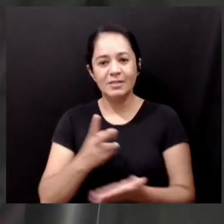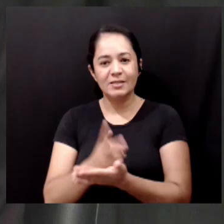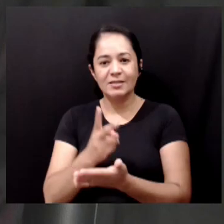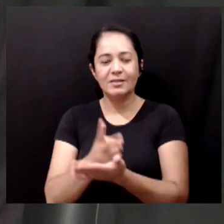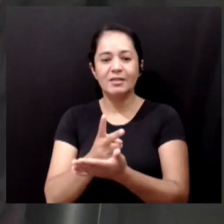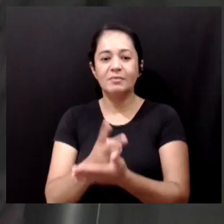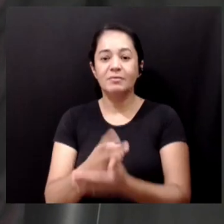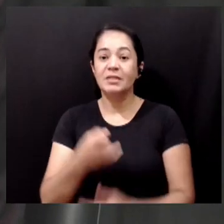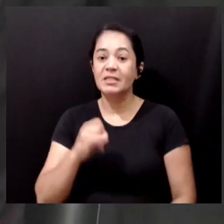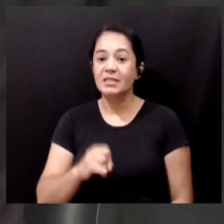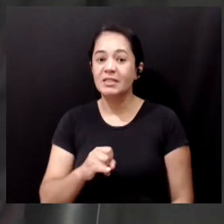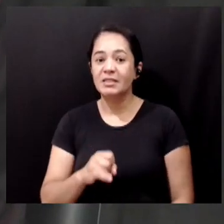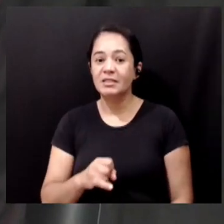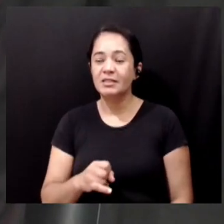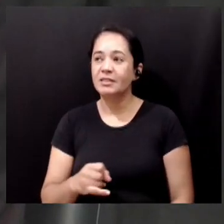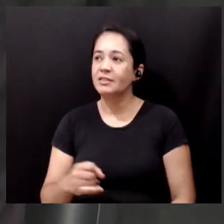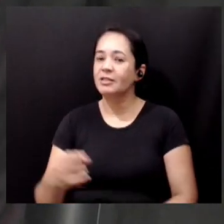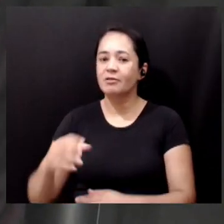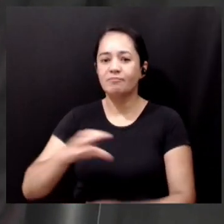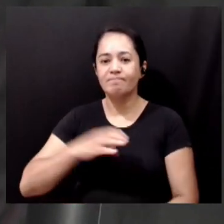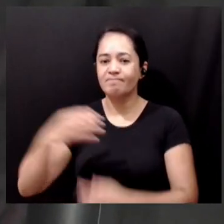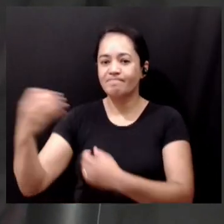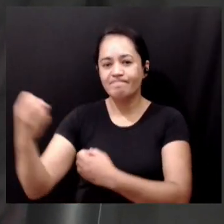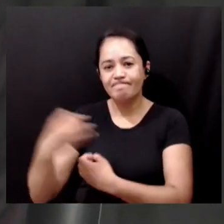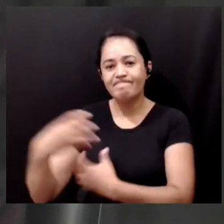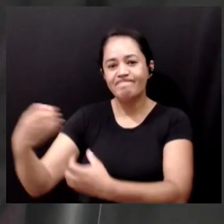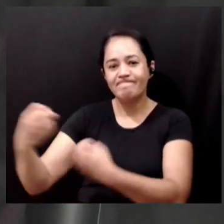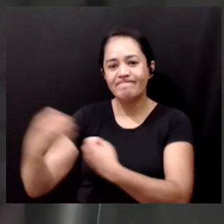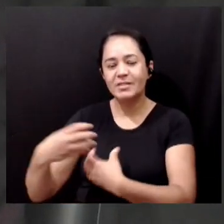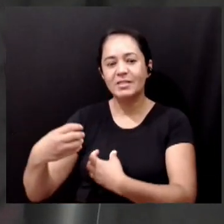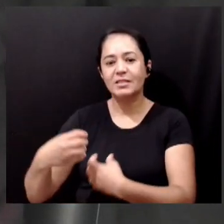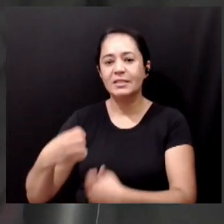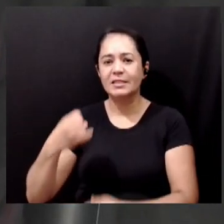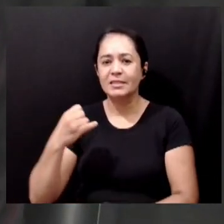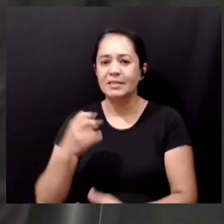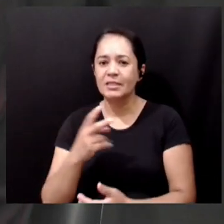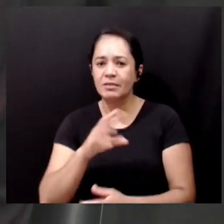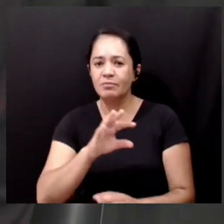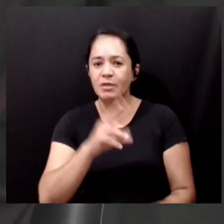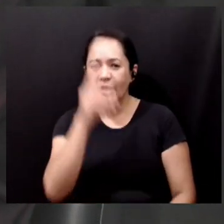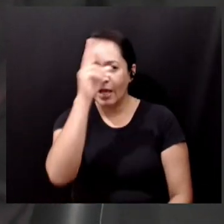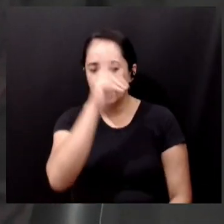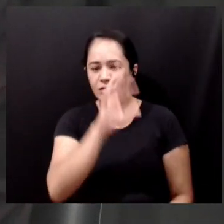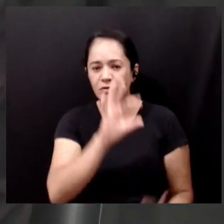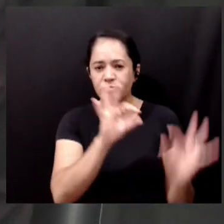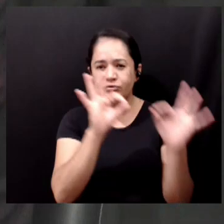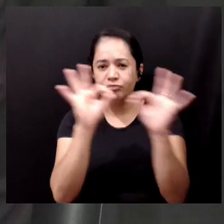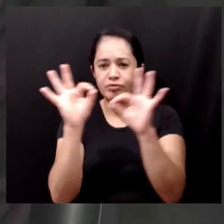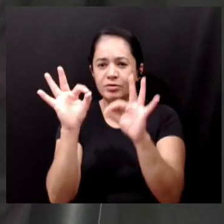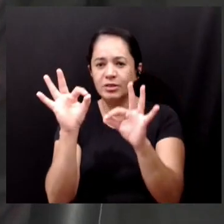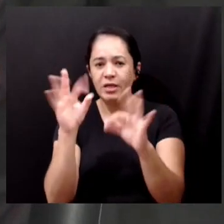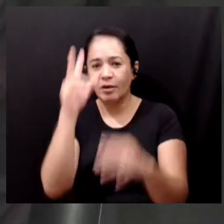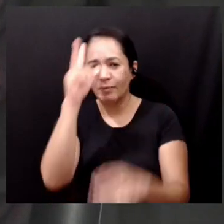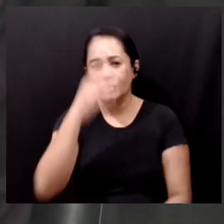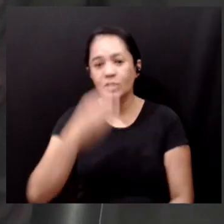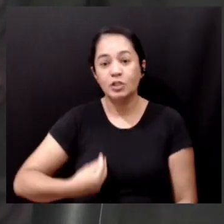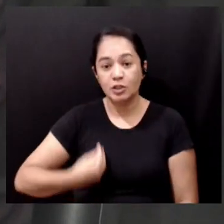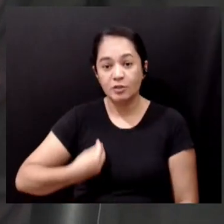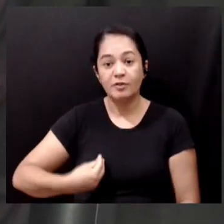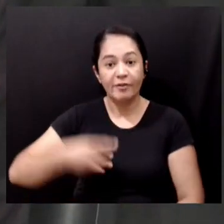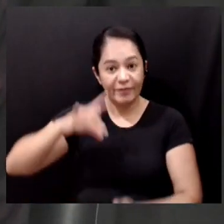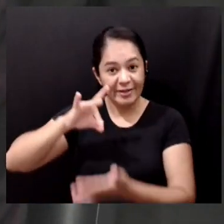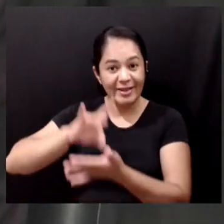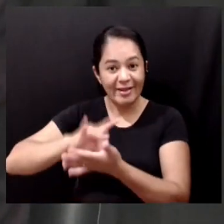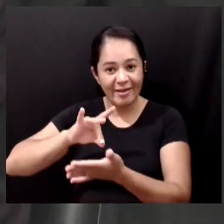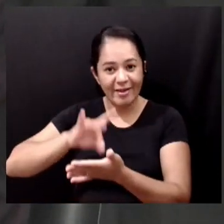me encoraja a sempre fazer algo. Então, sempre que eu vejo aquela história, e é uma história de vida real, aquilo impulsiona a gente saber